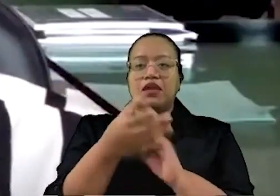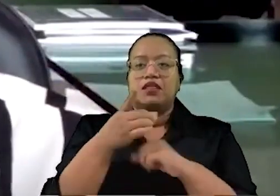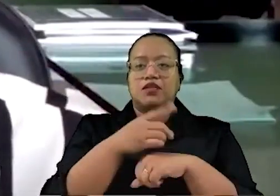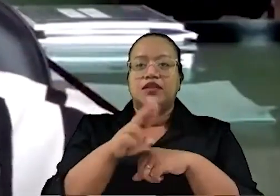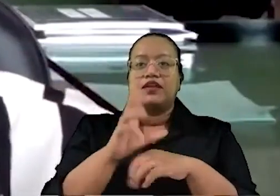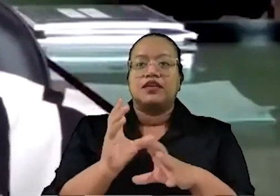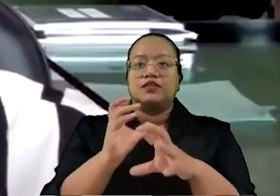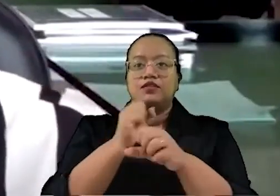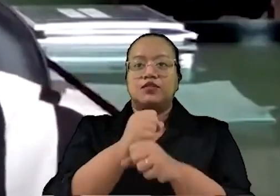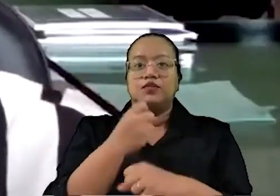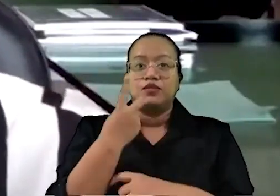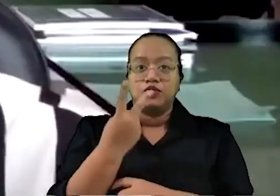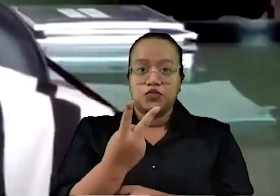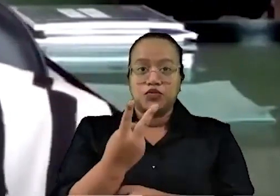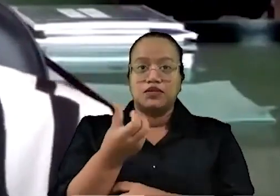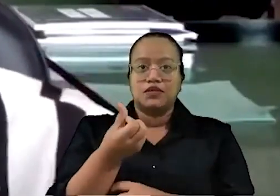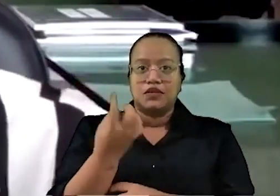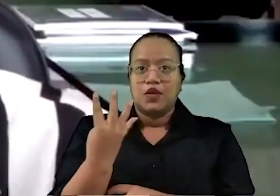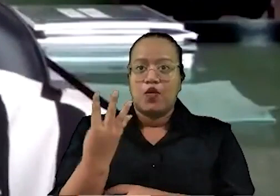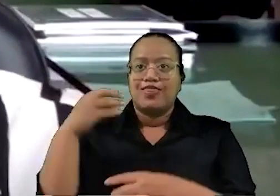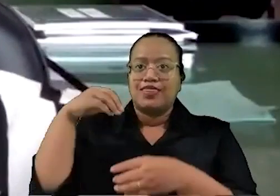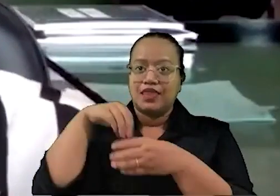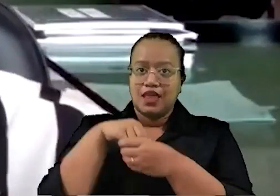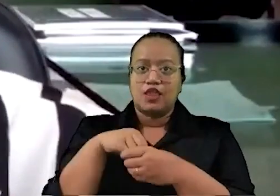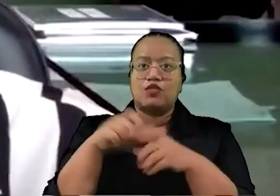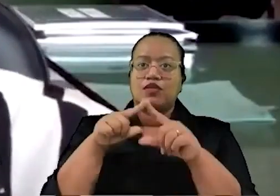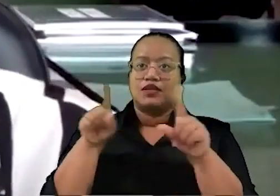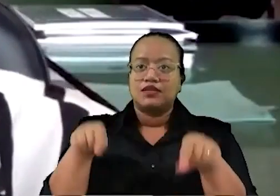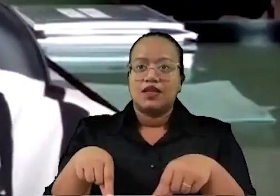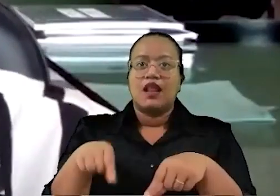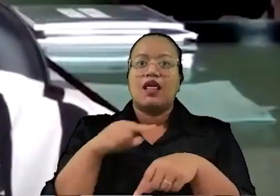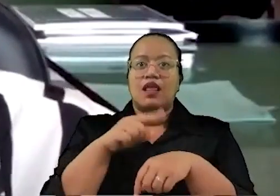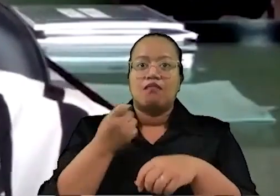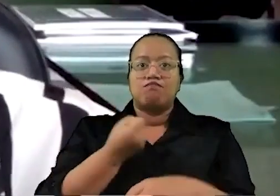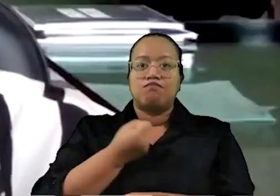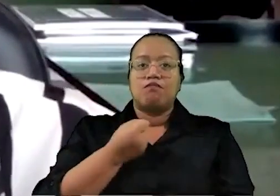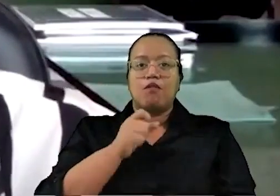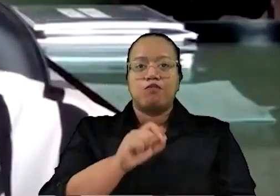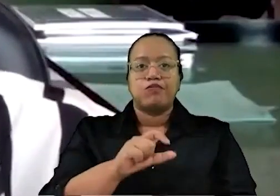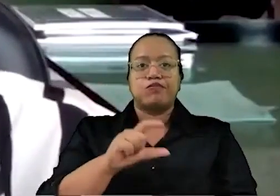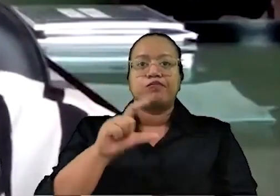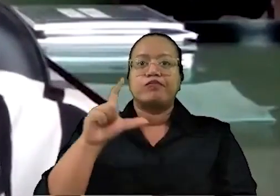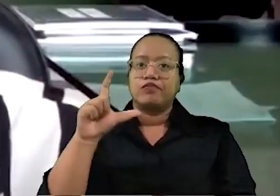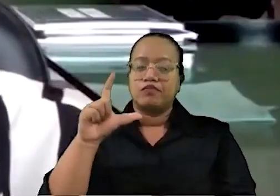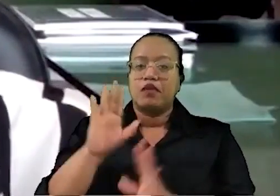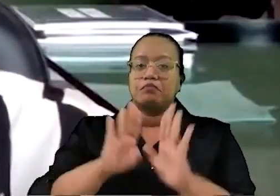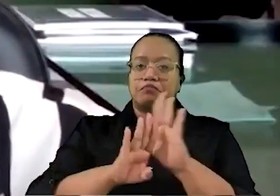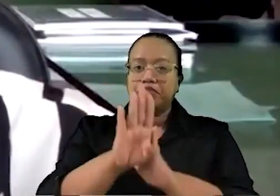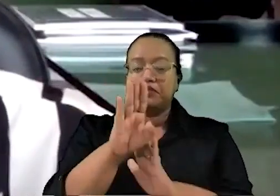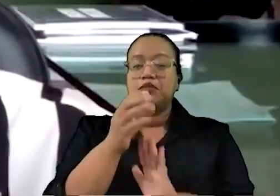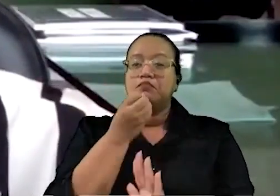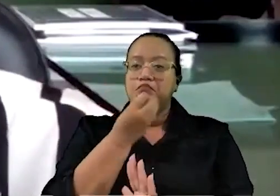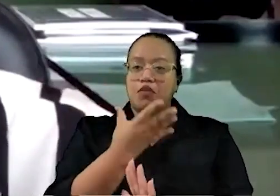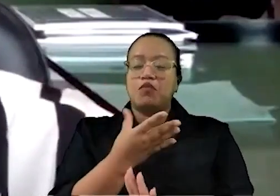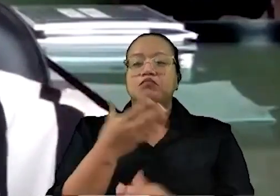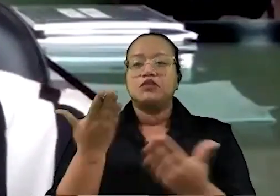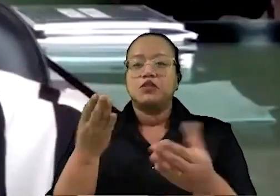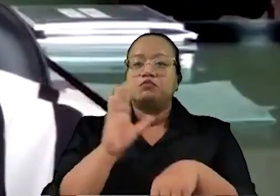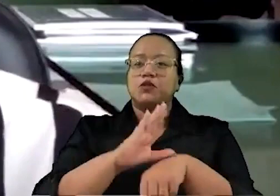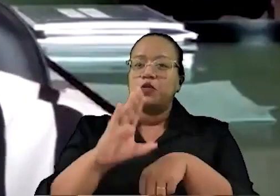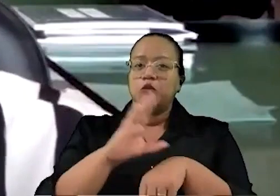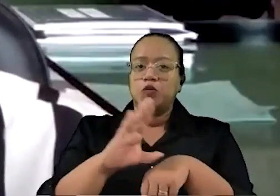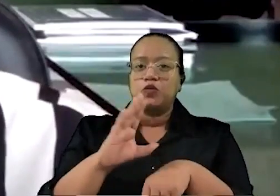participantes dentro da sala e o número não para de aumentar. Então, creio que o curso realmente cumprirá seu objetivo